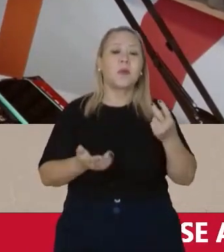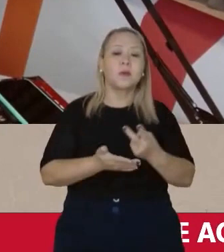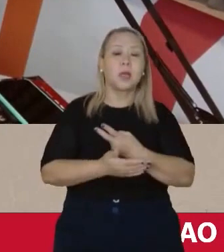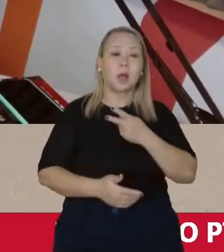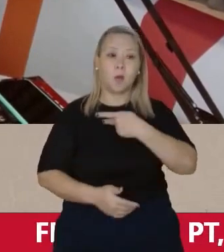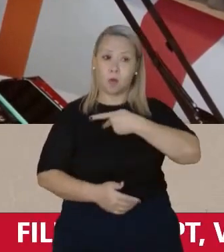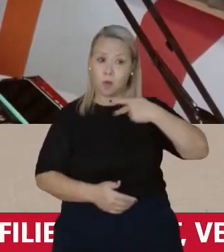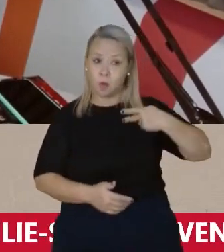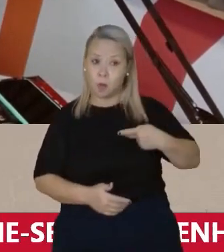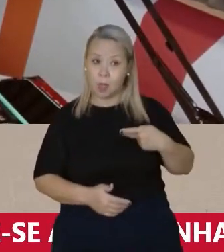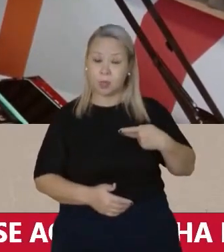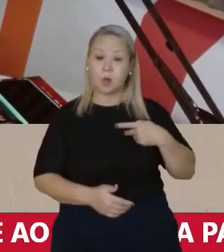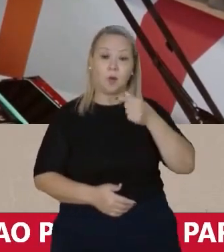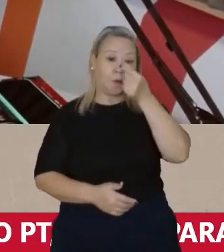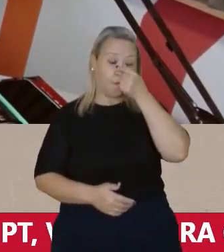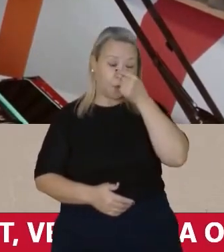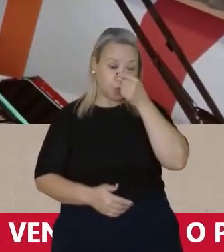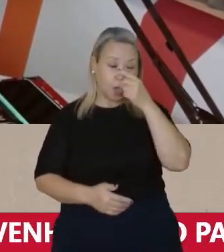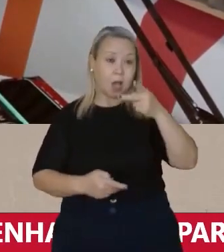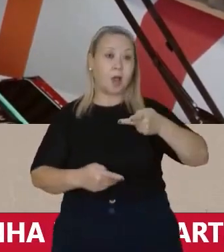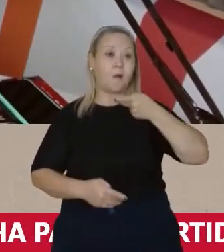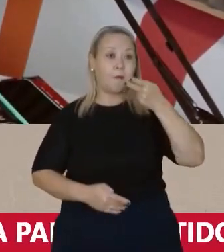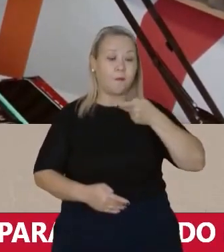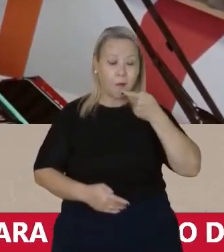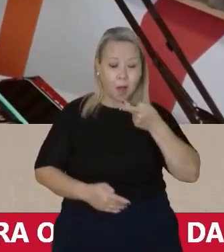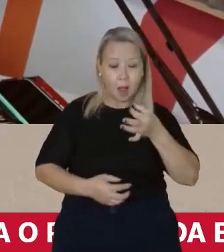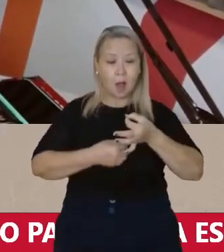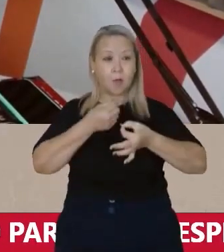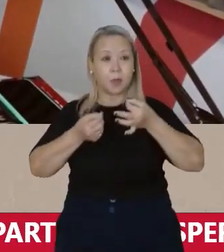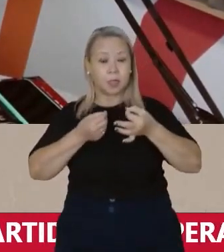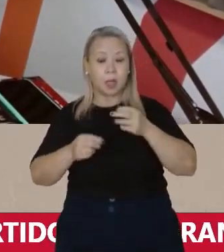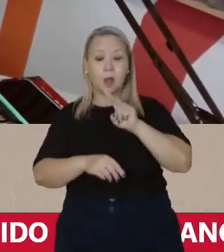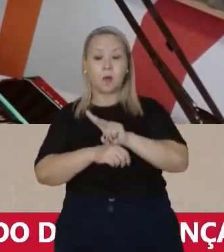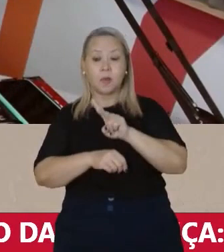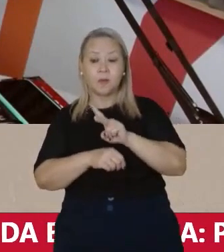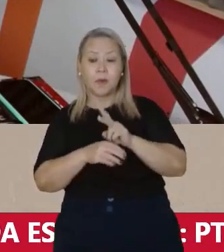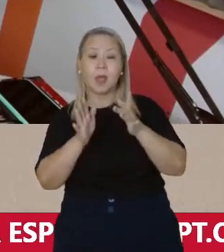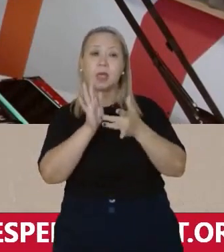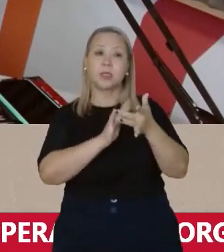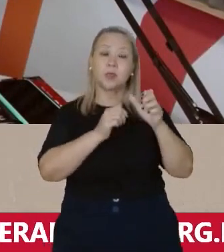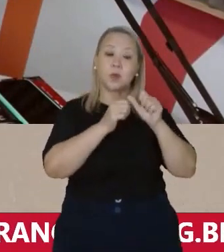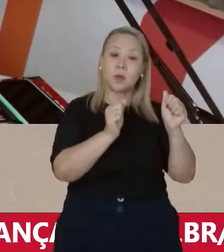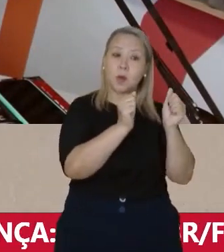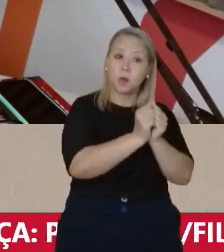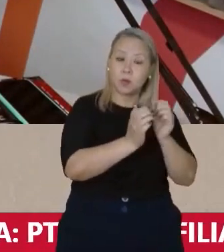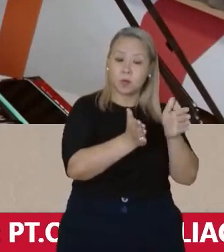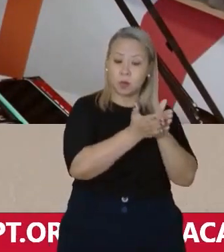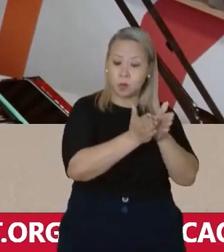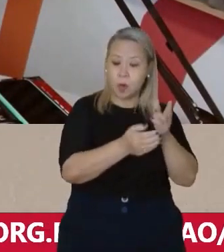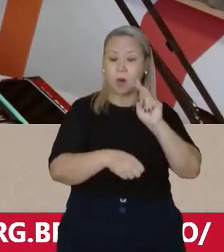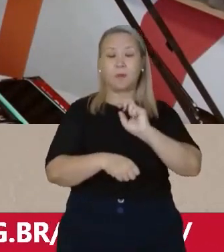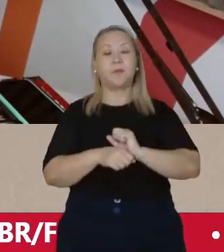pastor evangélico ele se manifesta, olha, eu defendo que Jesus esteve ao lado dos pobres, eu defendo que